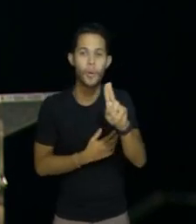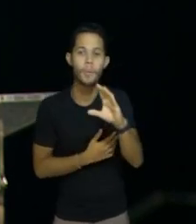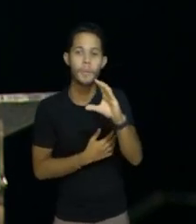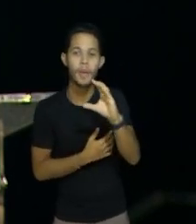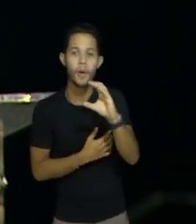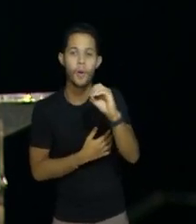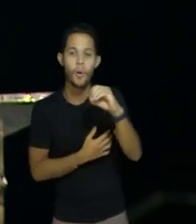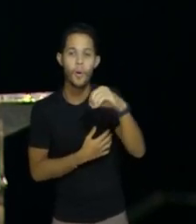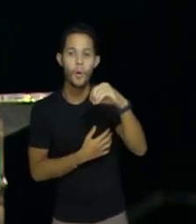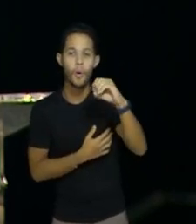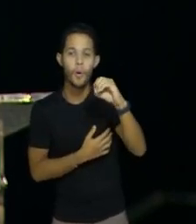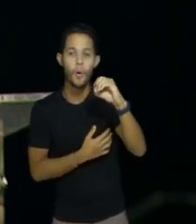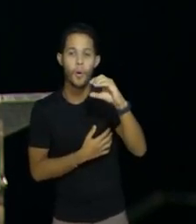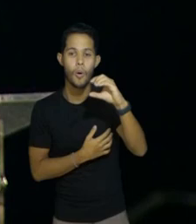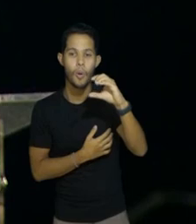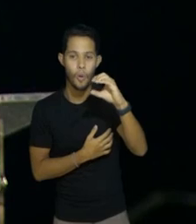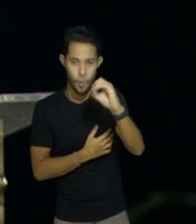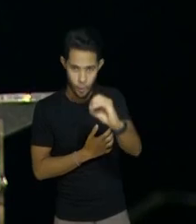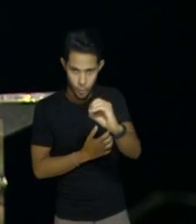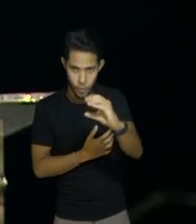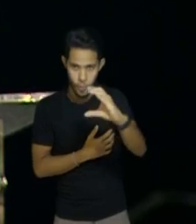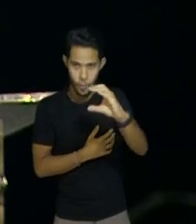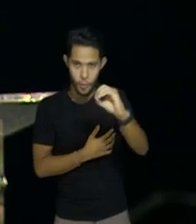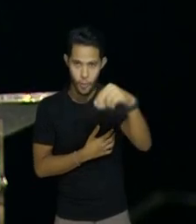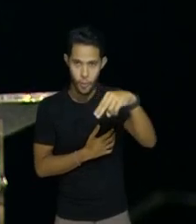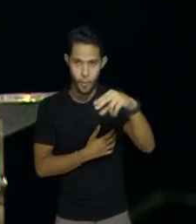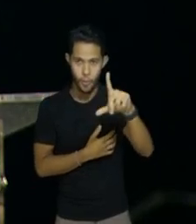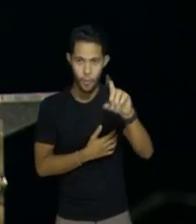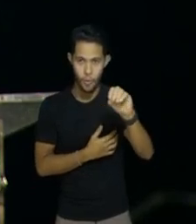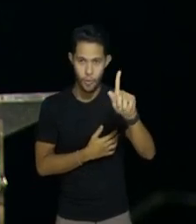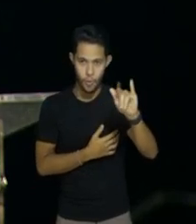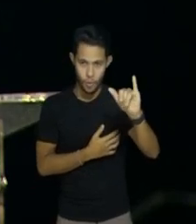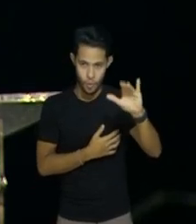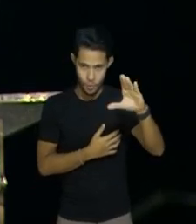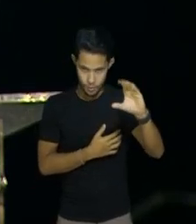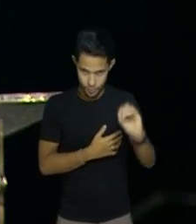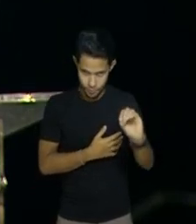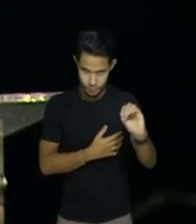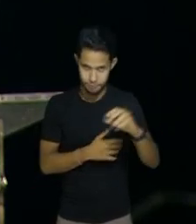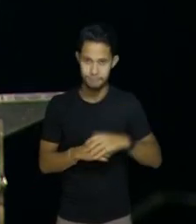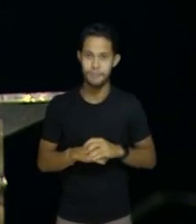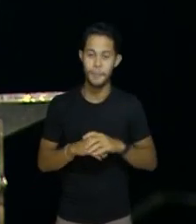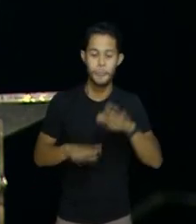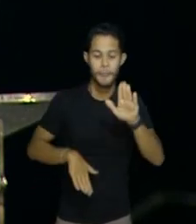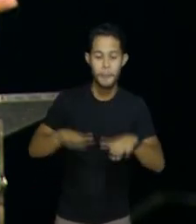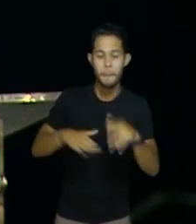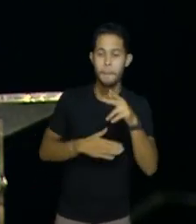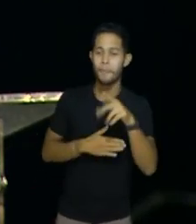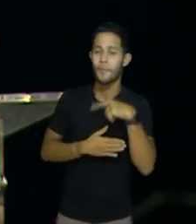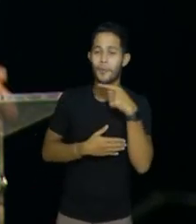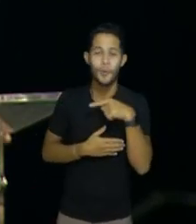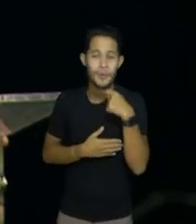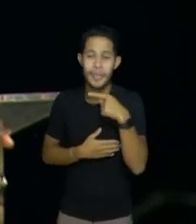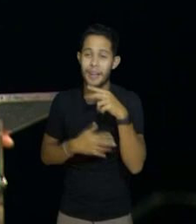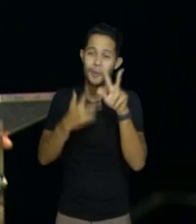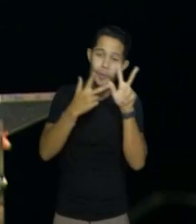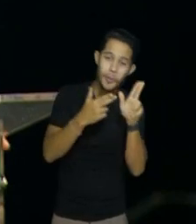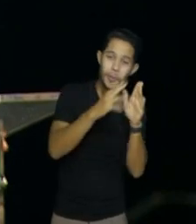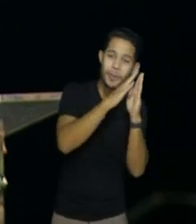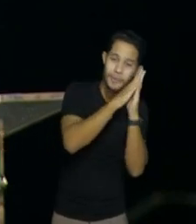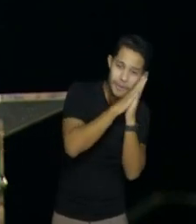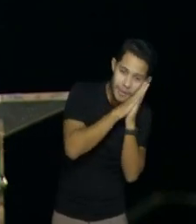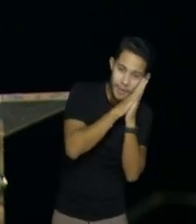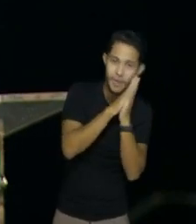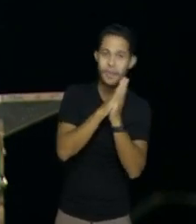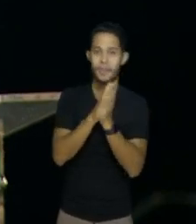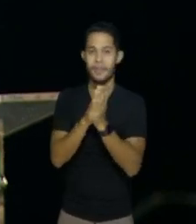que fica dentro de um carro, que não tem onde dormir, a mãe que muitas das vezes não volta mais para casa, não tem um relacionamento no